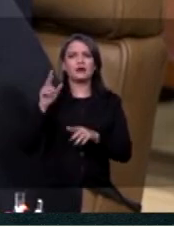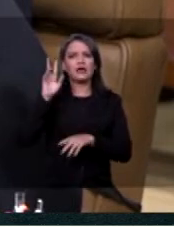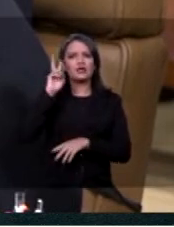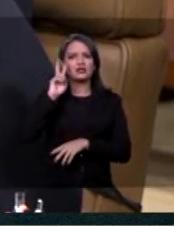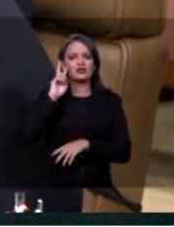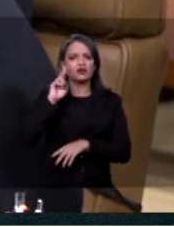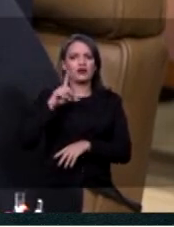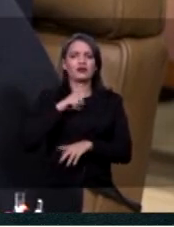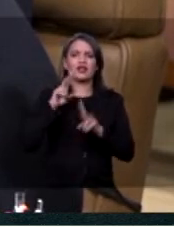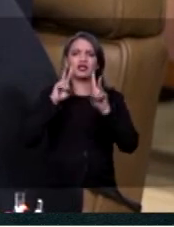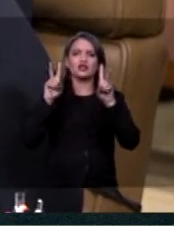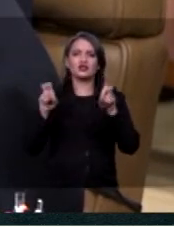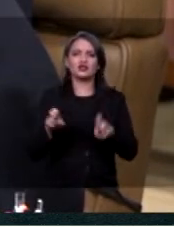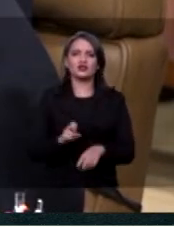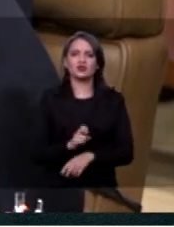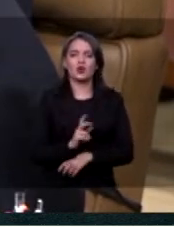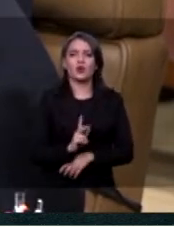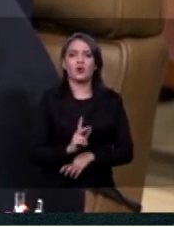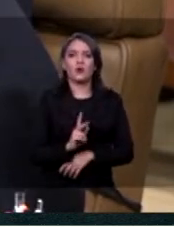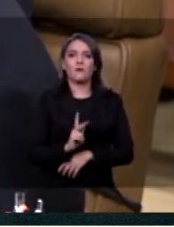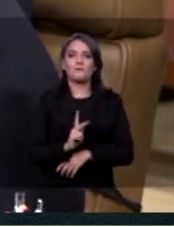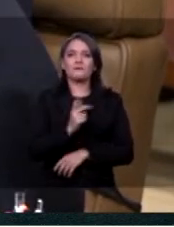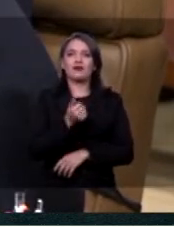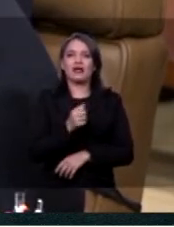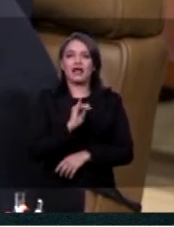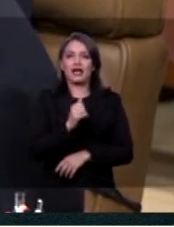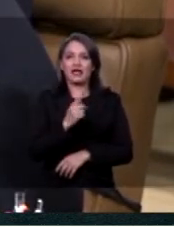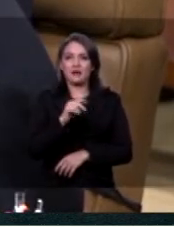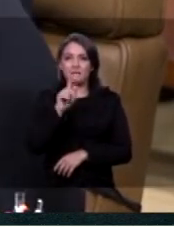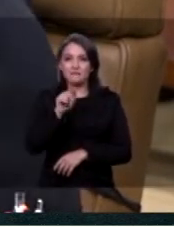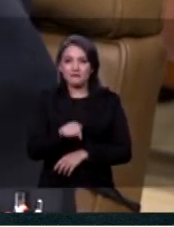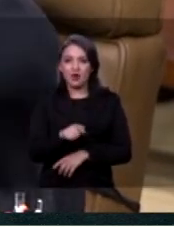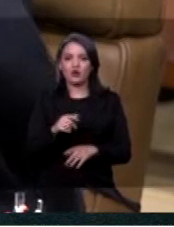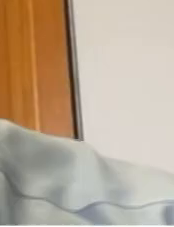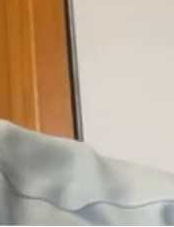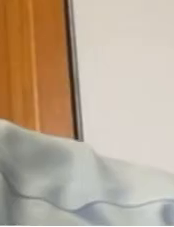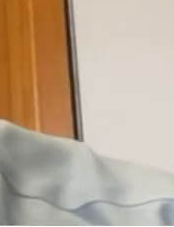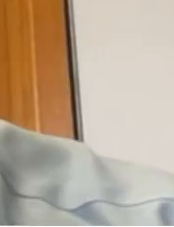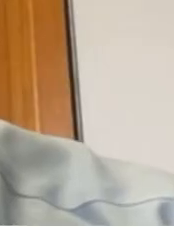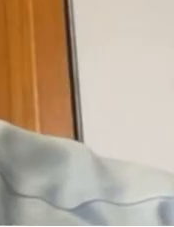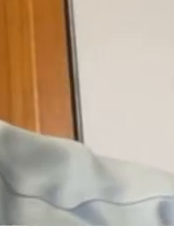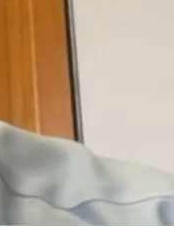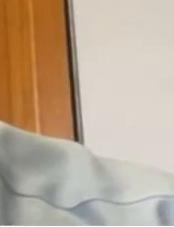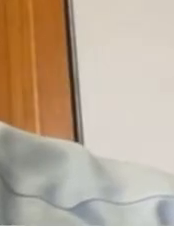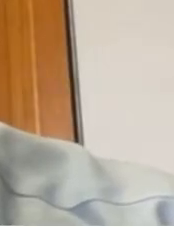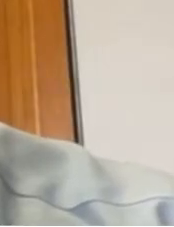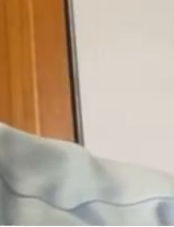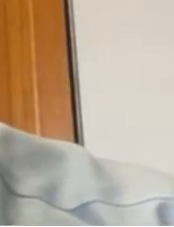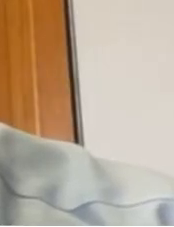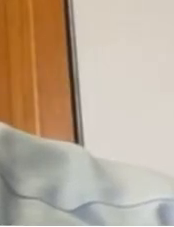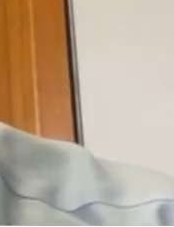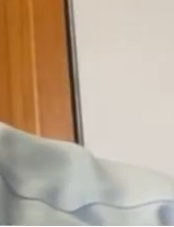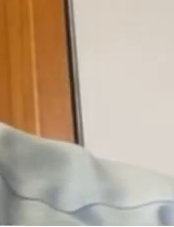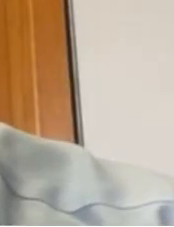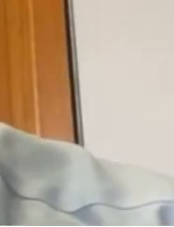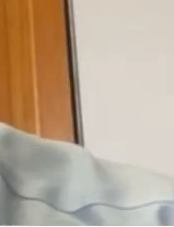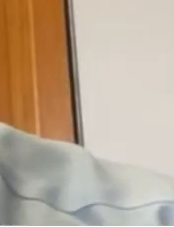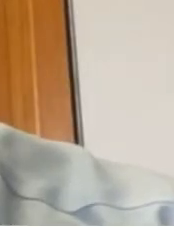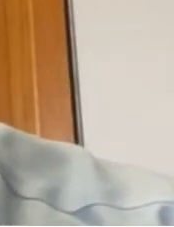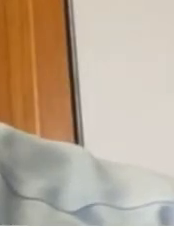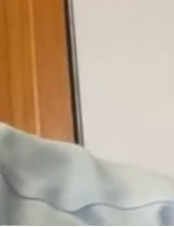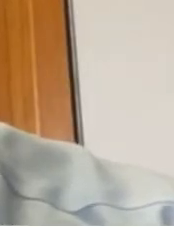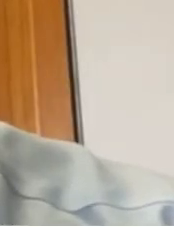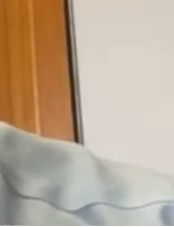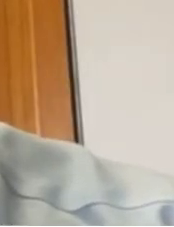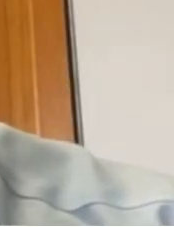não entrar numa rota de colisão com o Legislativo. Desarmar os espíritos ideológicos